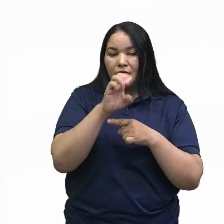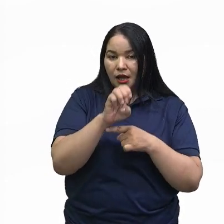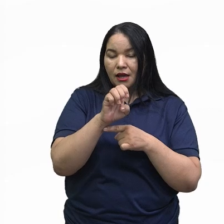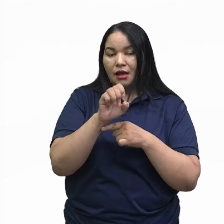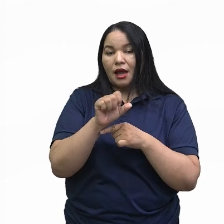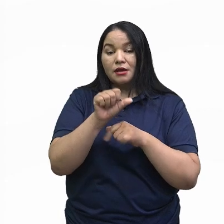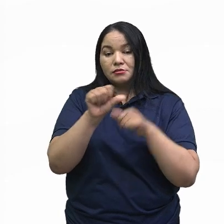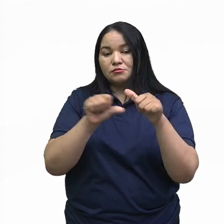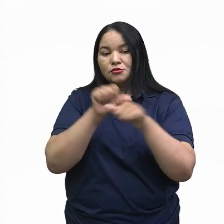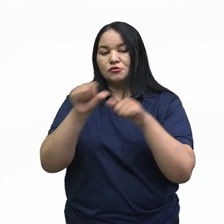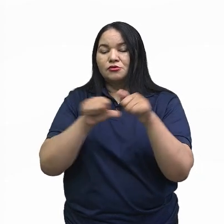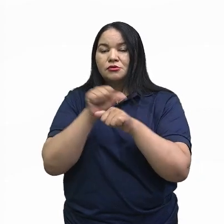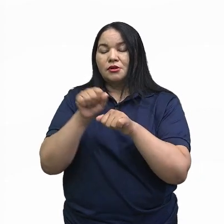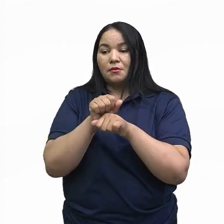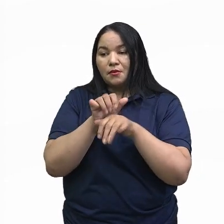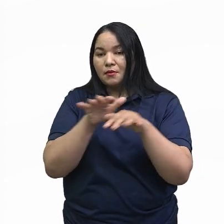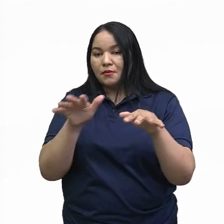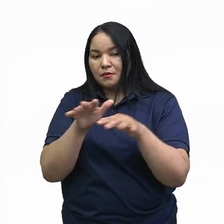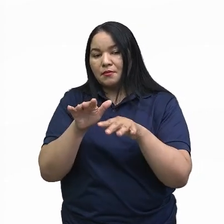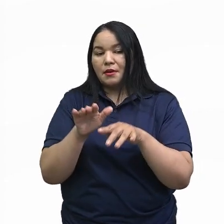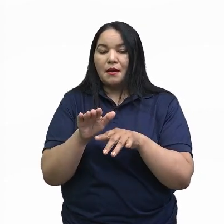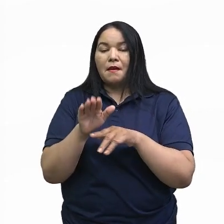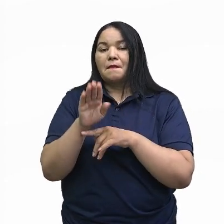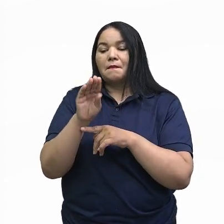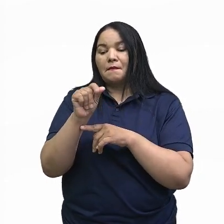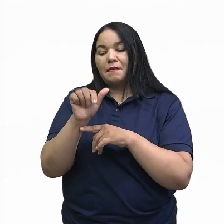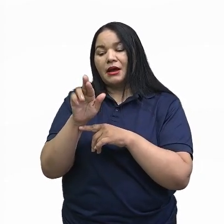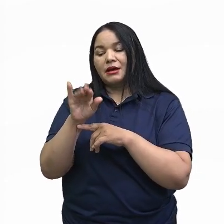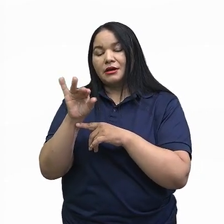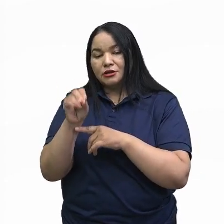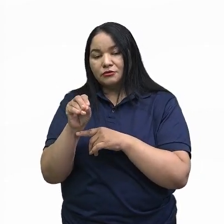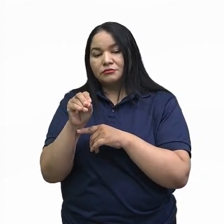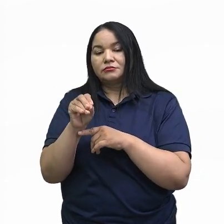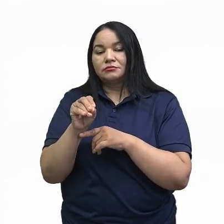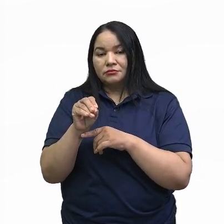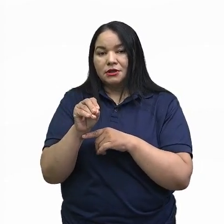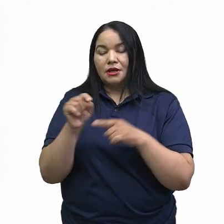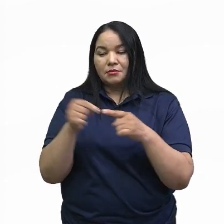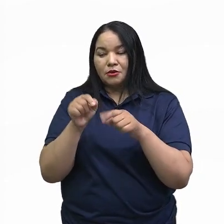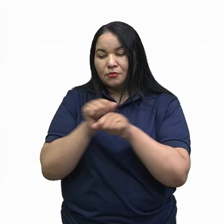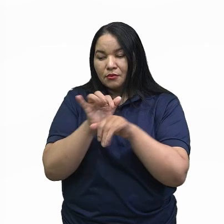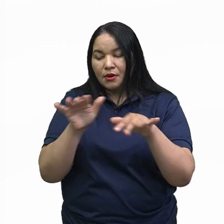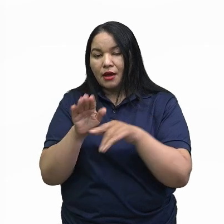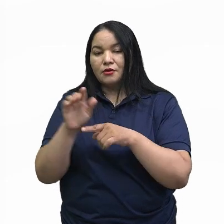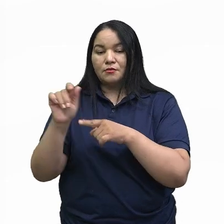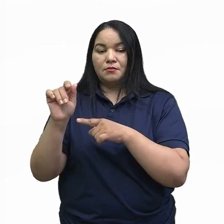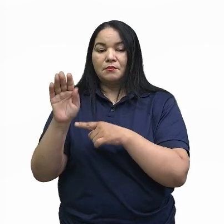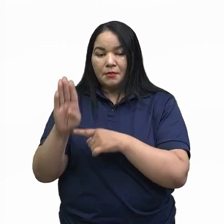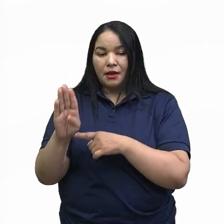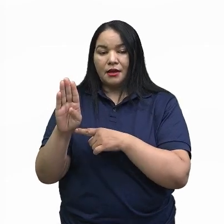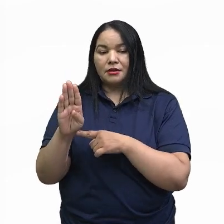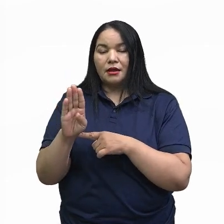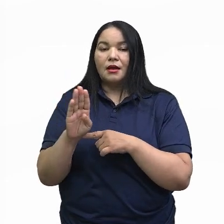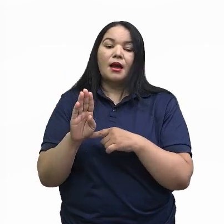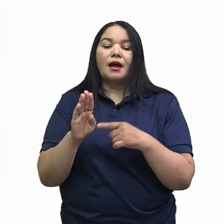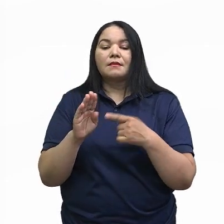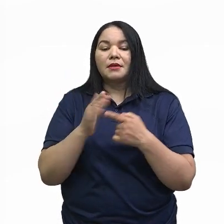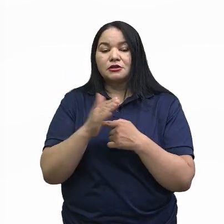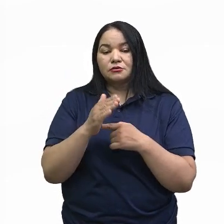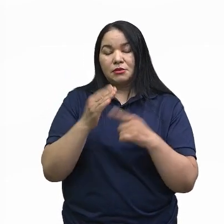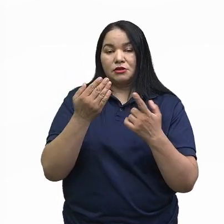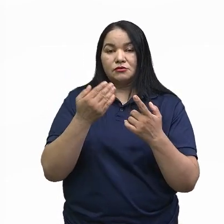emite essa partícula beta e a sua meia-vida de 30 anos, tá? No caso do césio, né,